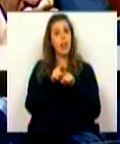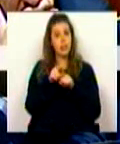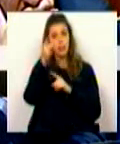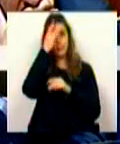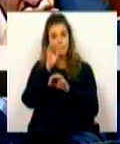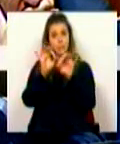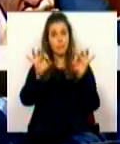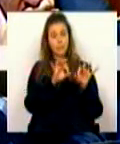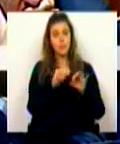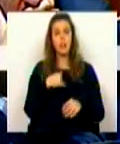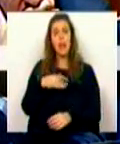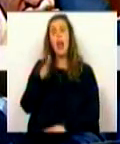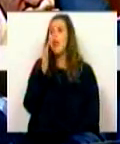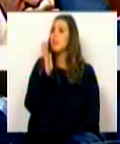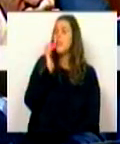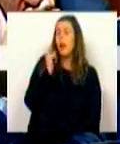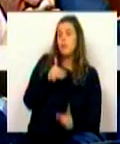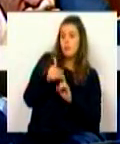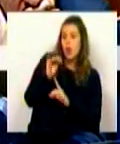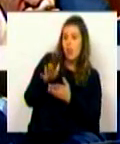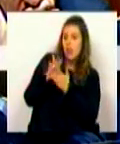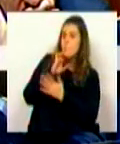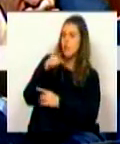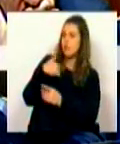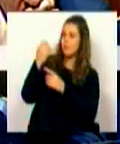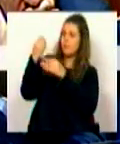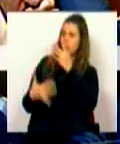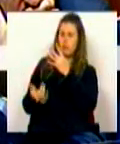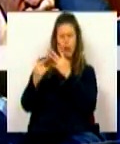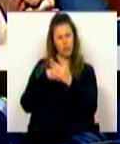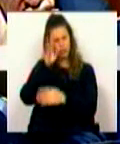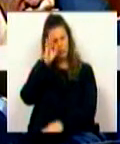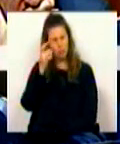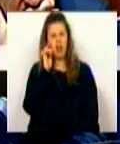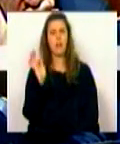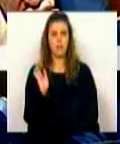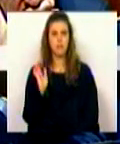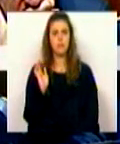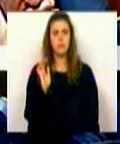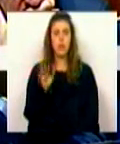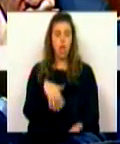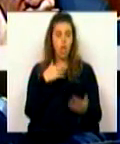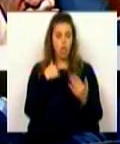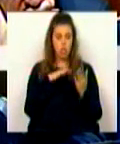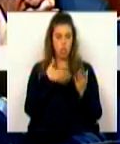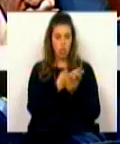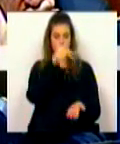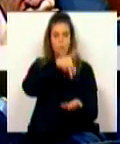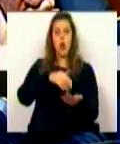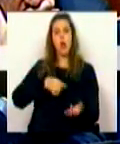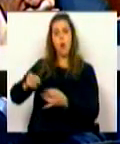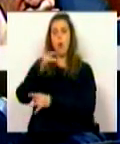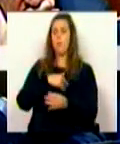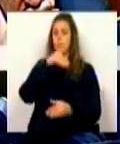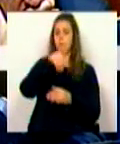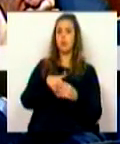unanimidade é garantir simplesmente a países que eu não vou aqui nomear, mas que todos sabemos quais são, e que se oferecem para ser na Europa,